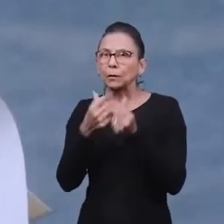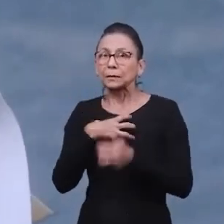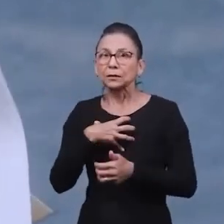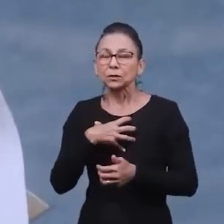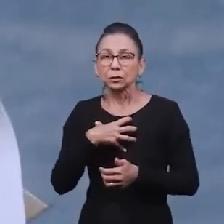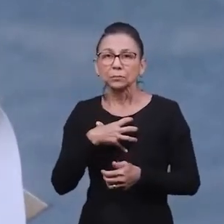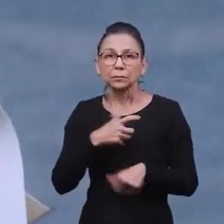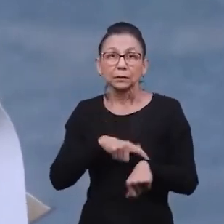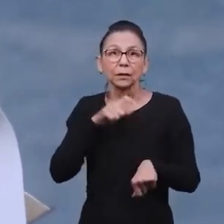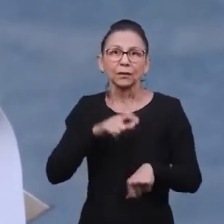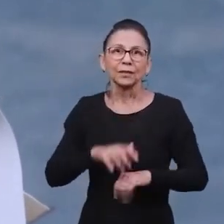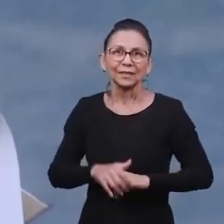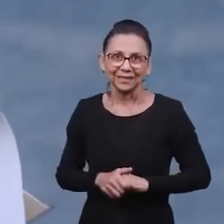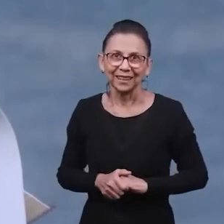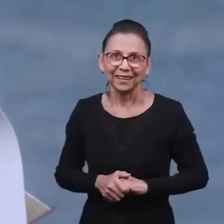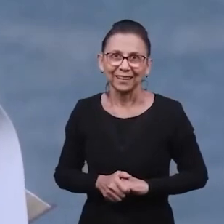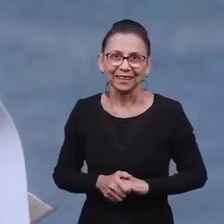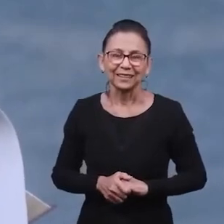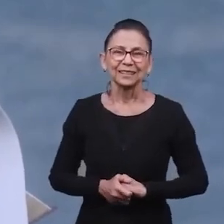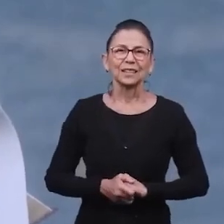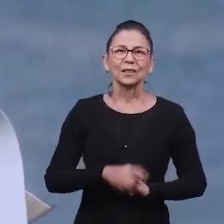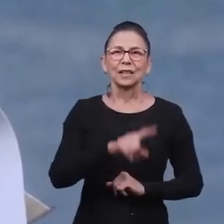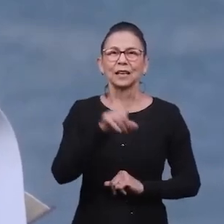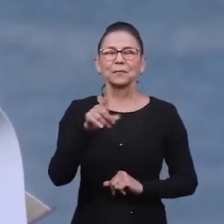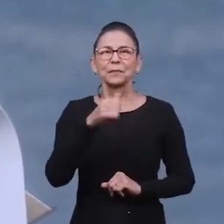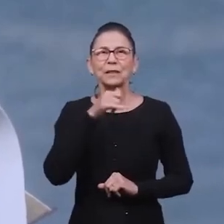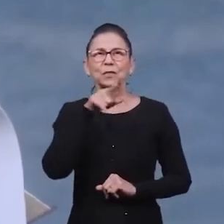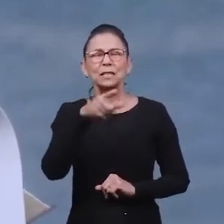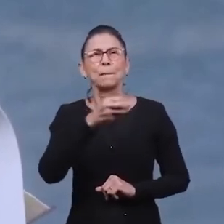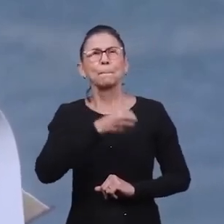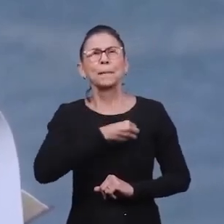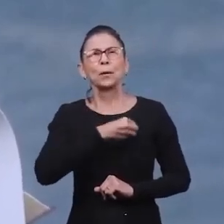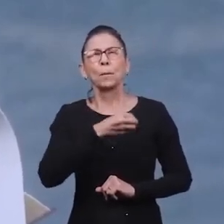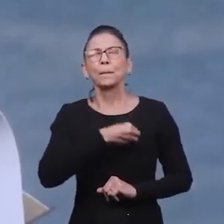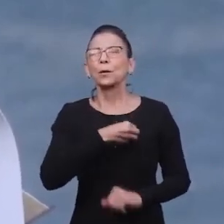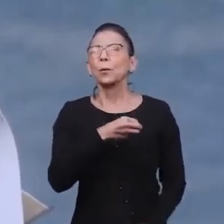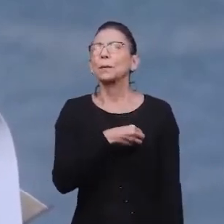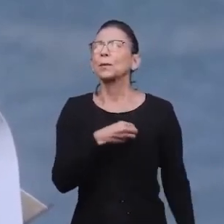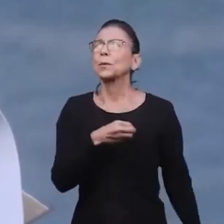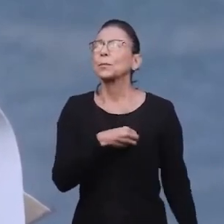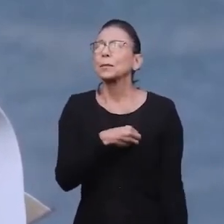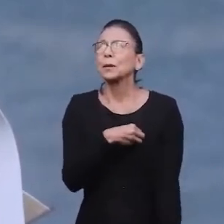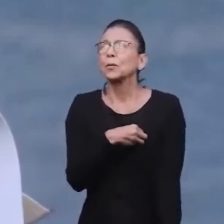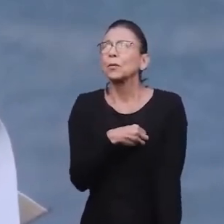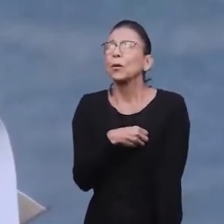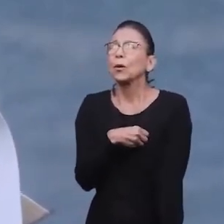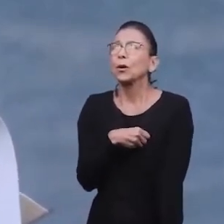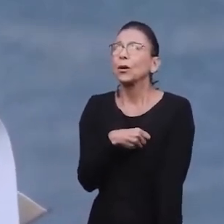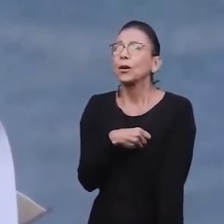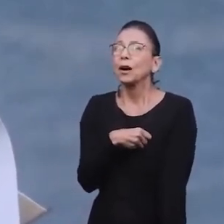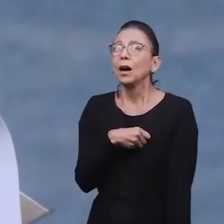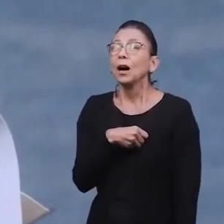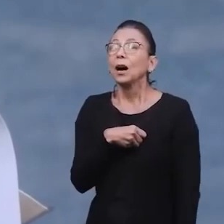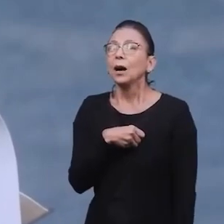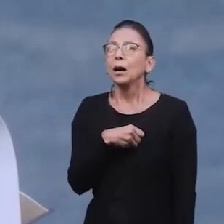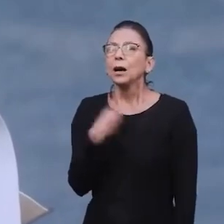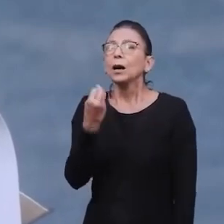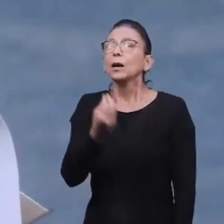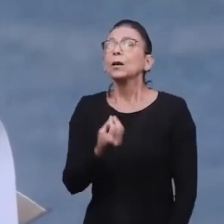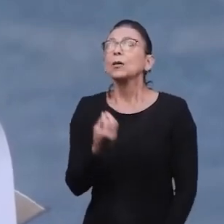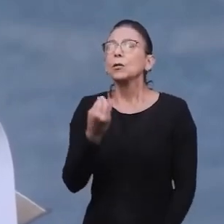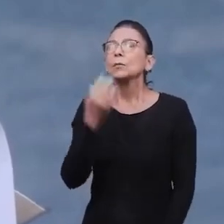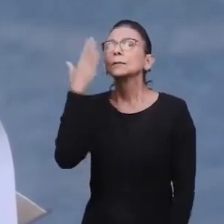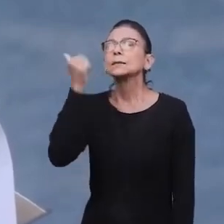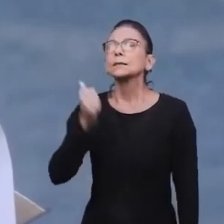pecamos? Não é a nossa consciência, não. É o Espírito Santo que diz. Podemos ter boa consciência e não entender que pecamos. Mas o Espírito